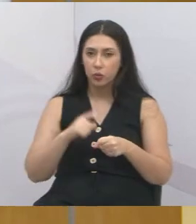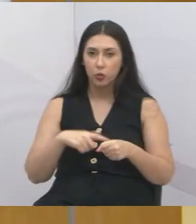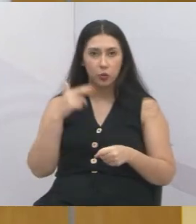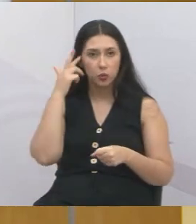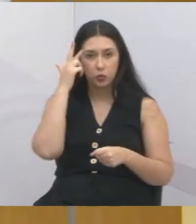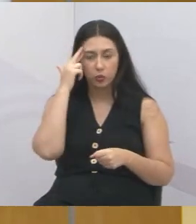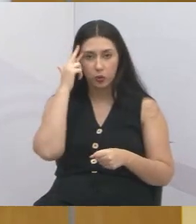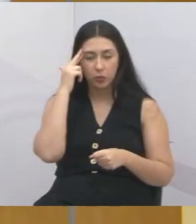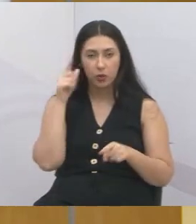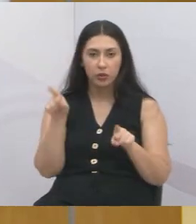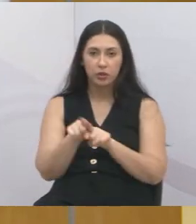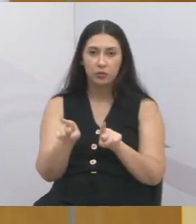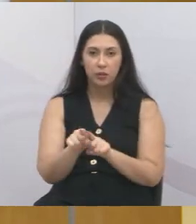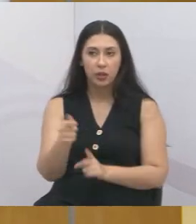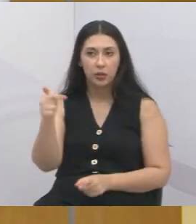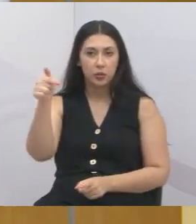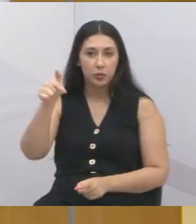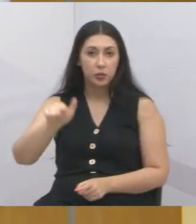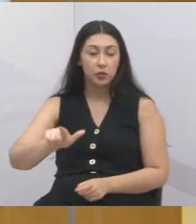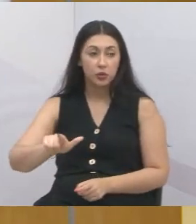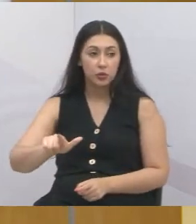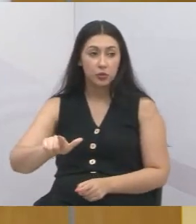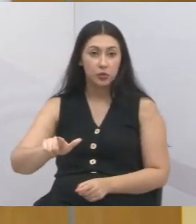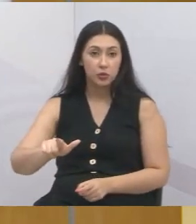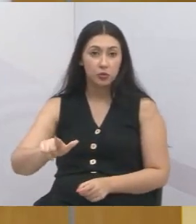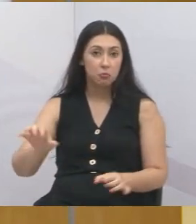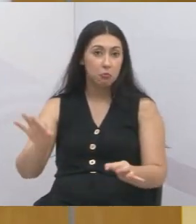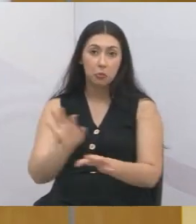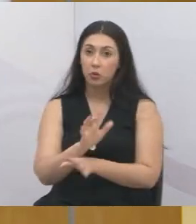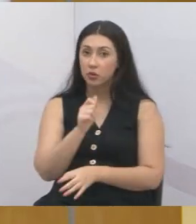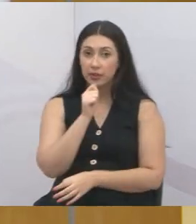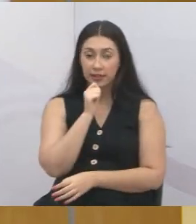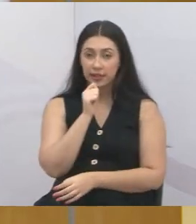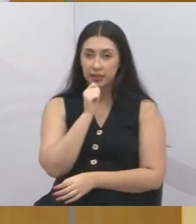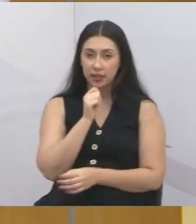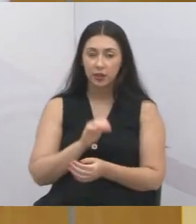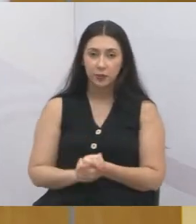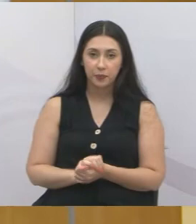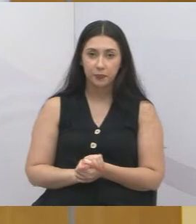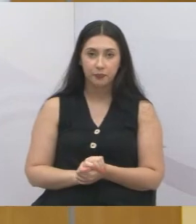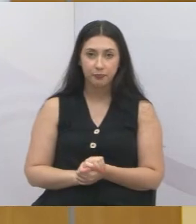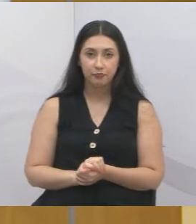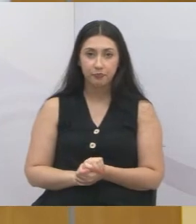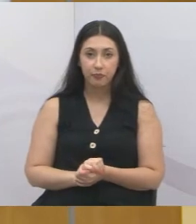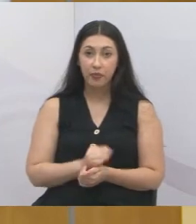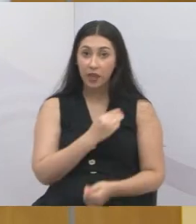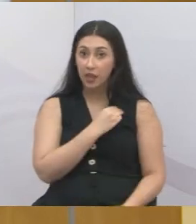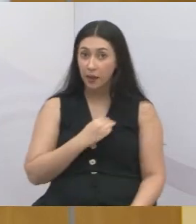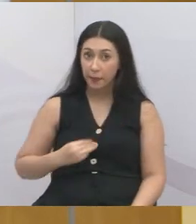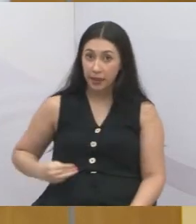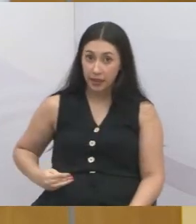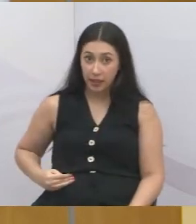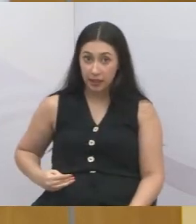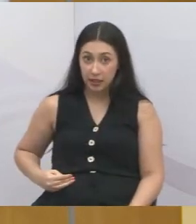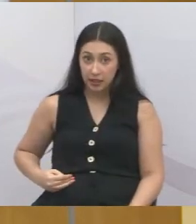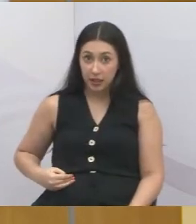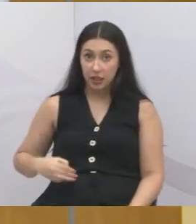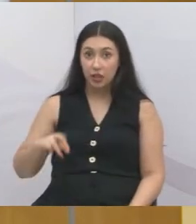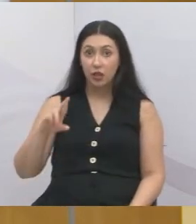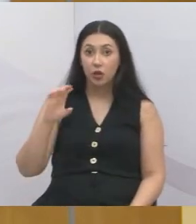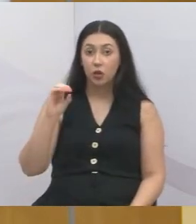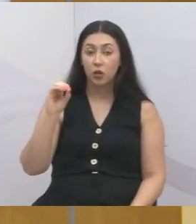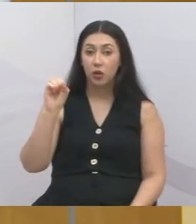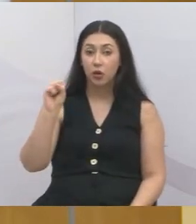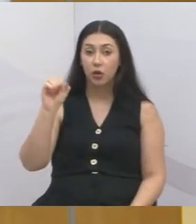E a outra, que ainda não finalizou. O que a ministra do Supremo, Rosa Weber, deu de